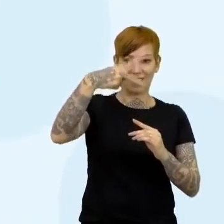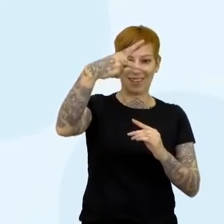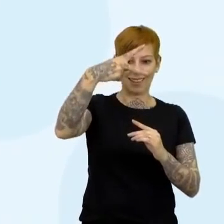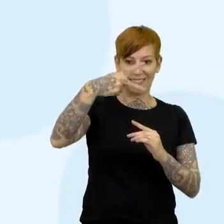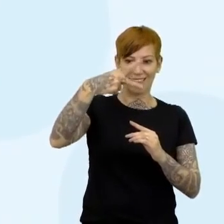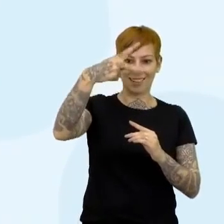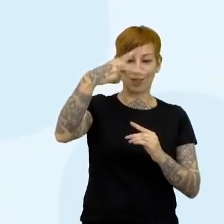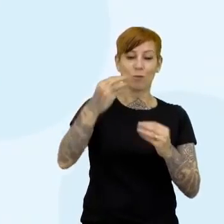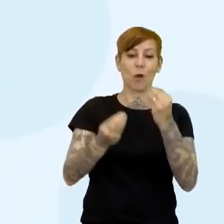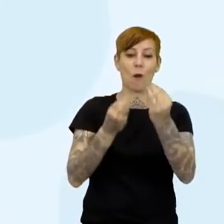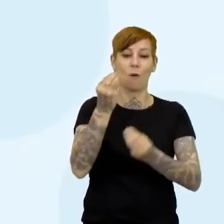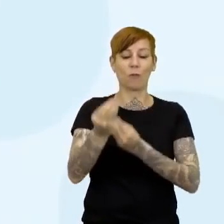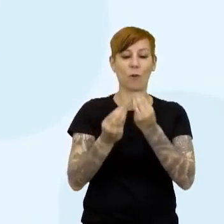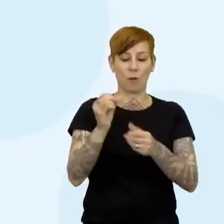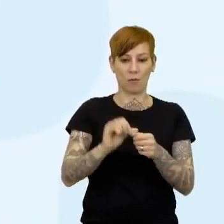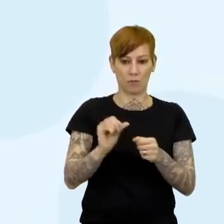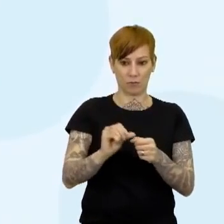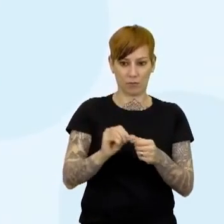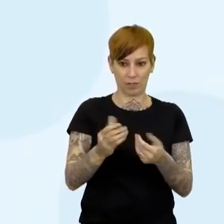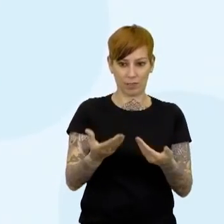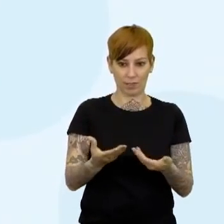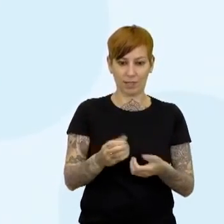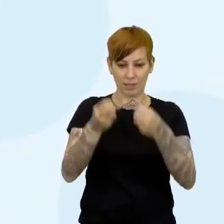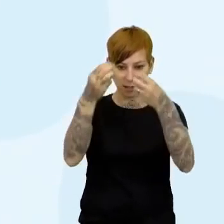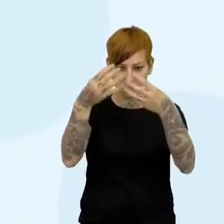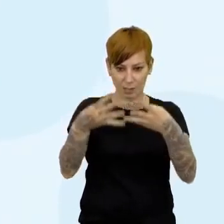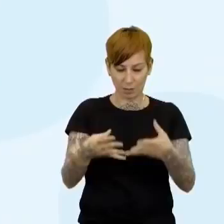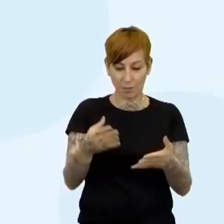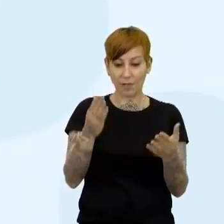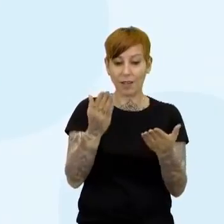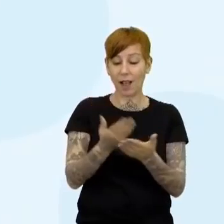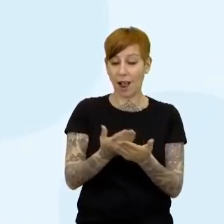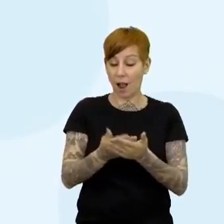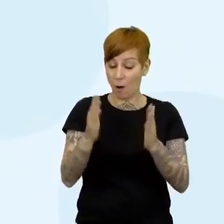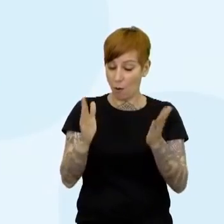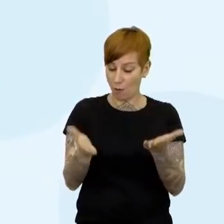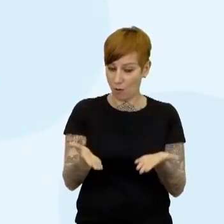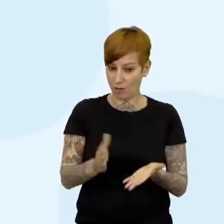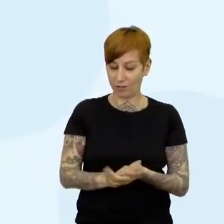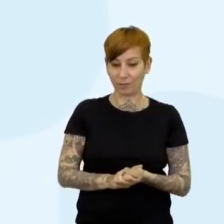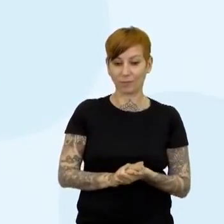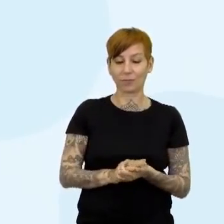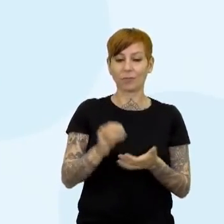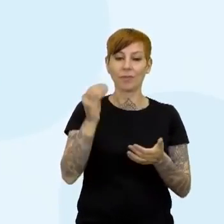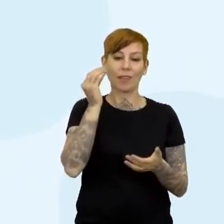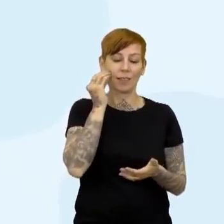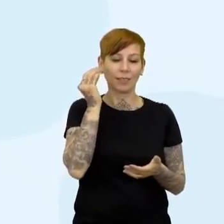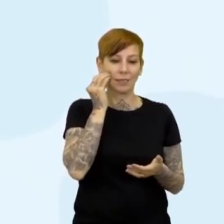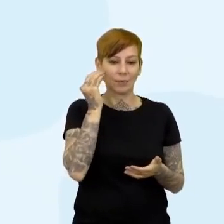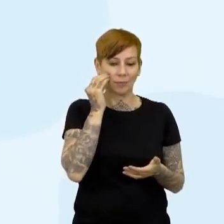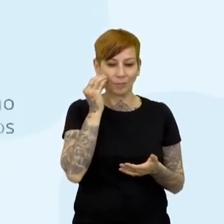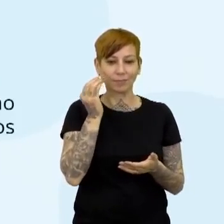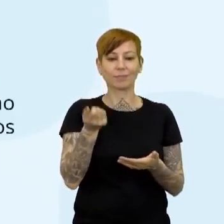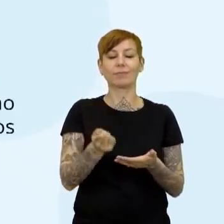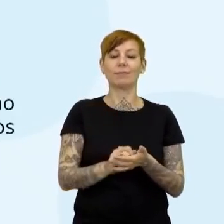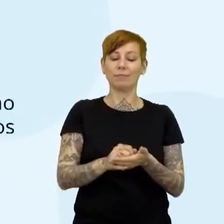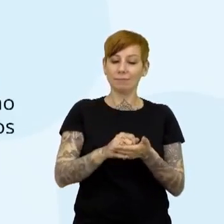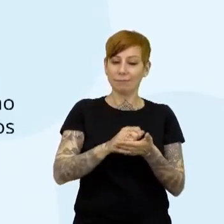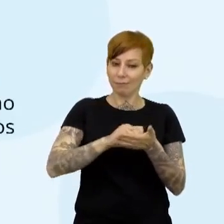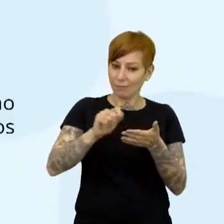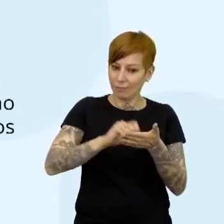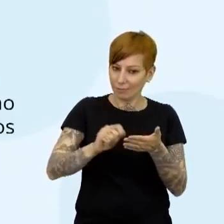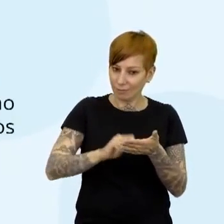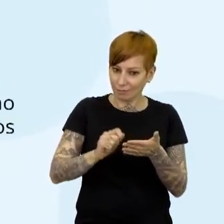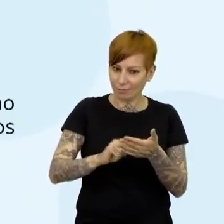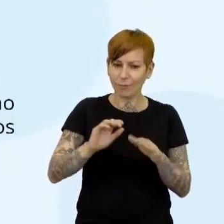nós vamos usar tentar a essa daí tá certo então a aula de hoje nós vamos tentar escrever isso daí E aí qual